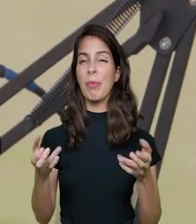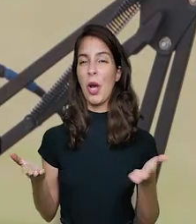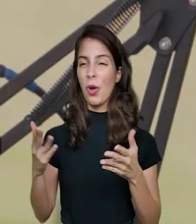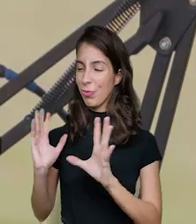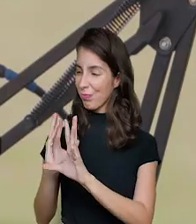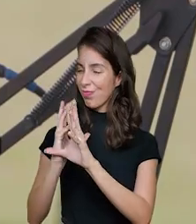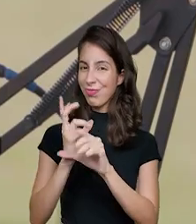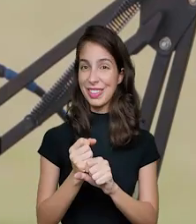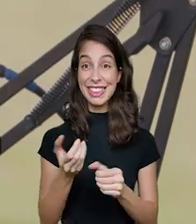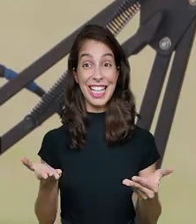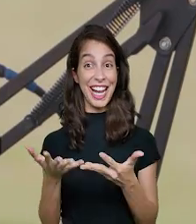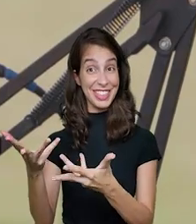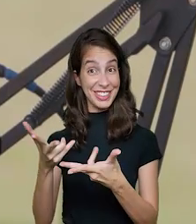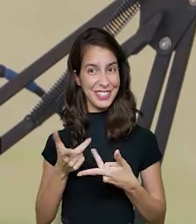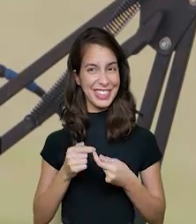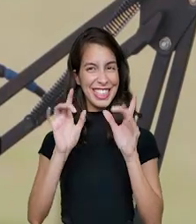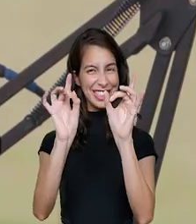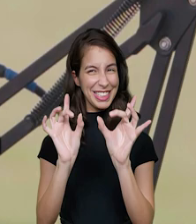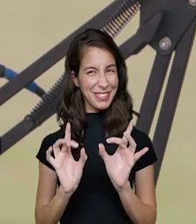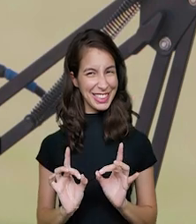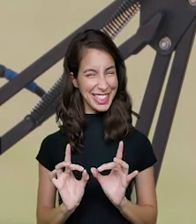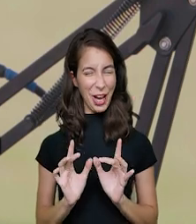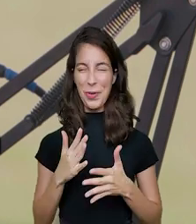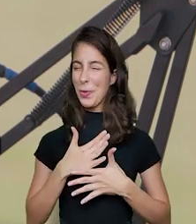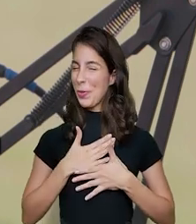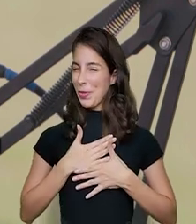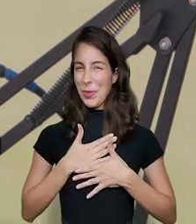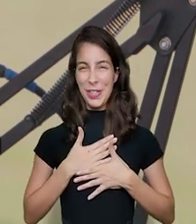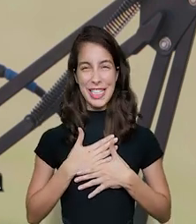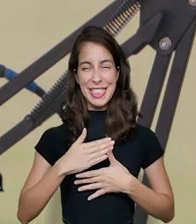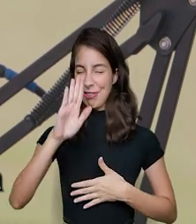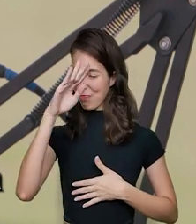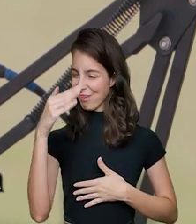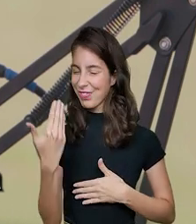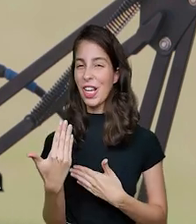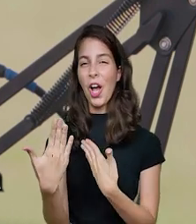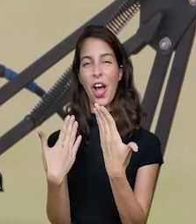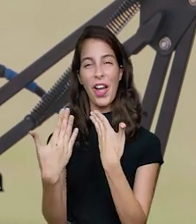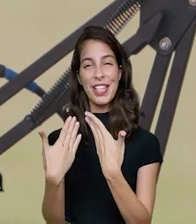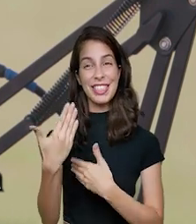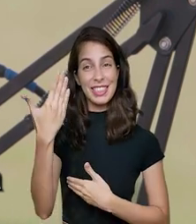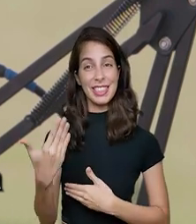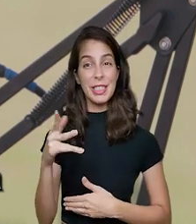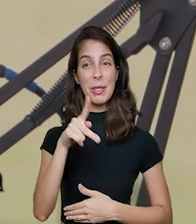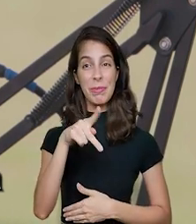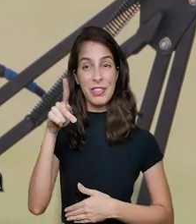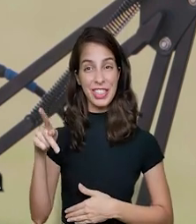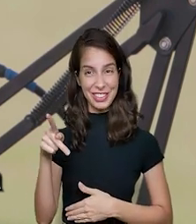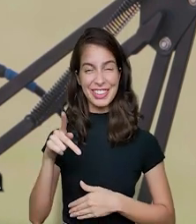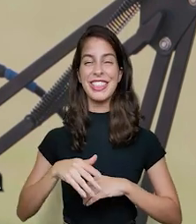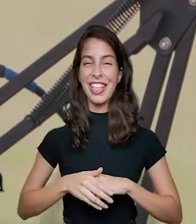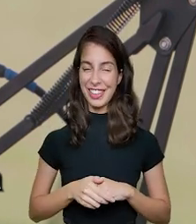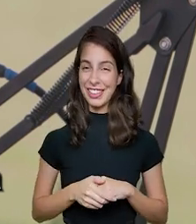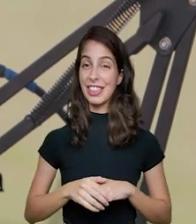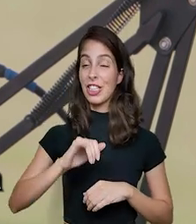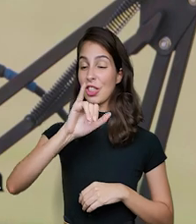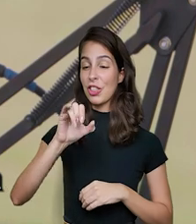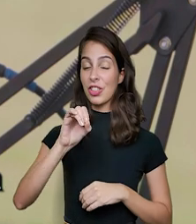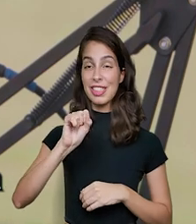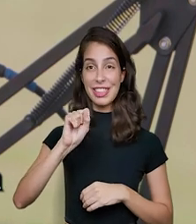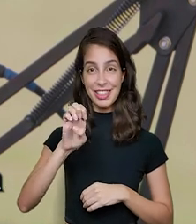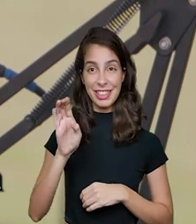agora a gente tá com um convidado muito especial a gente tem a honra de conversar com o professor Jadir José